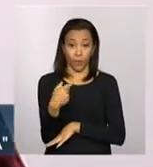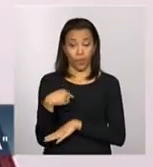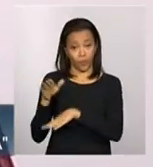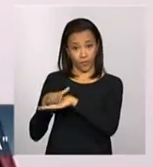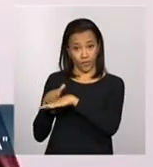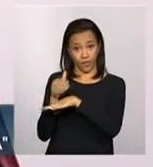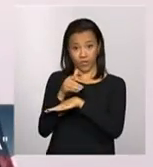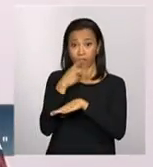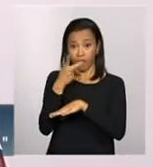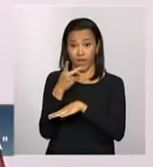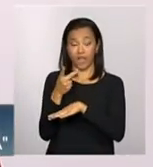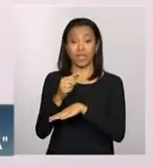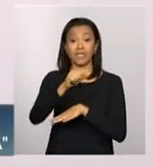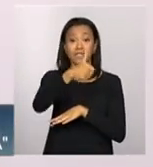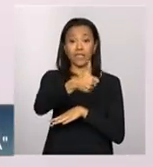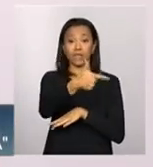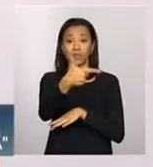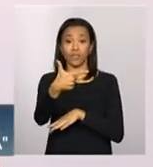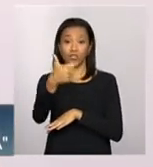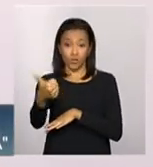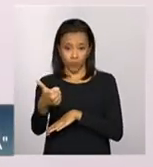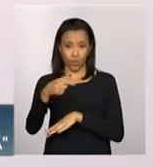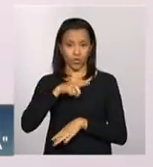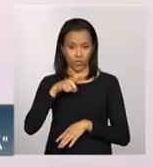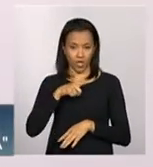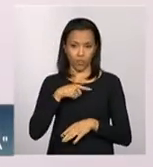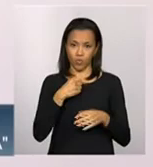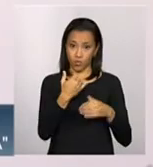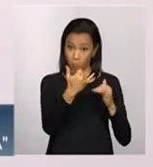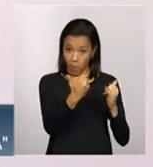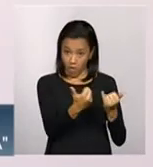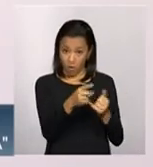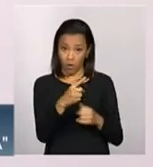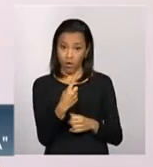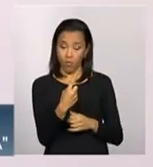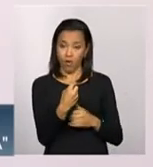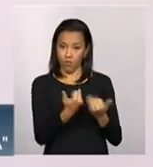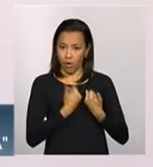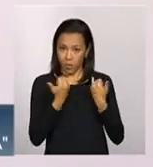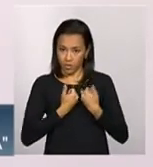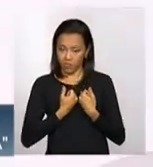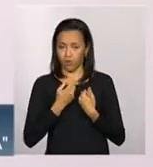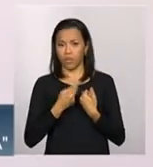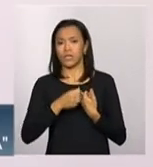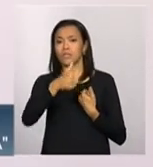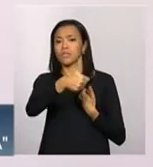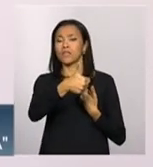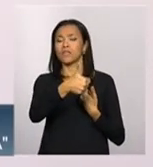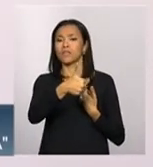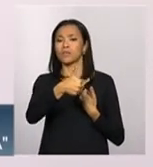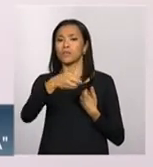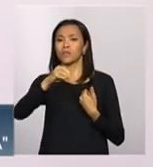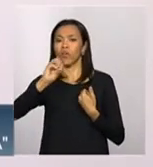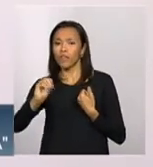em 121, nós temos um dado da União Interparlamentar que mostra o Brasil entre 190